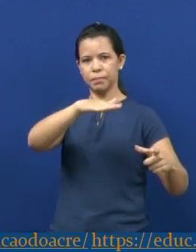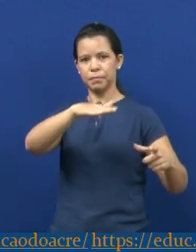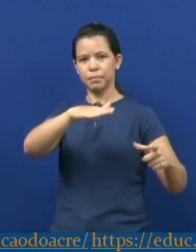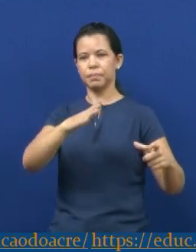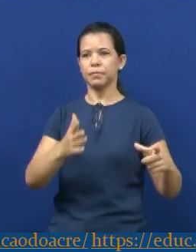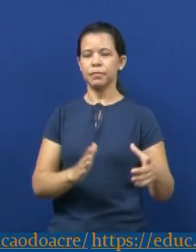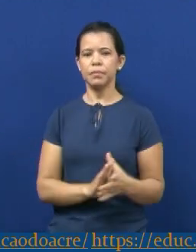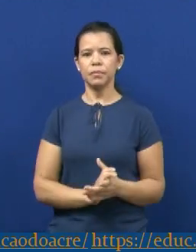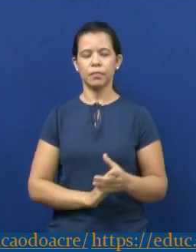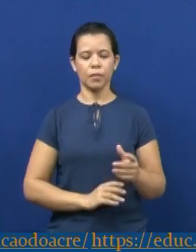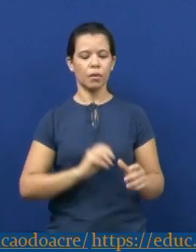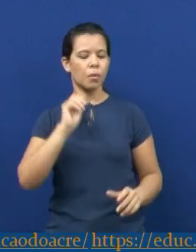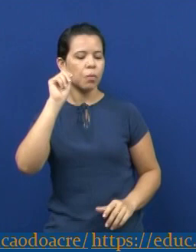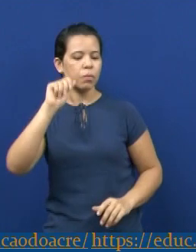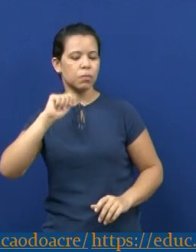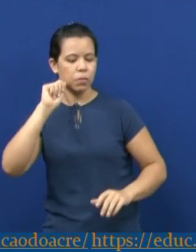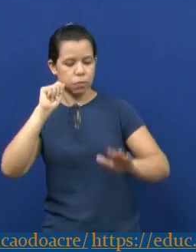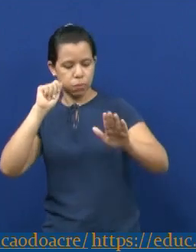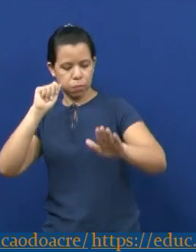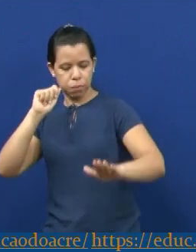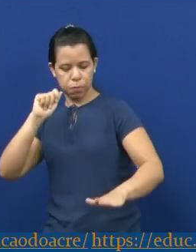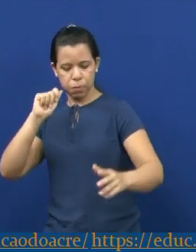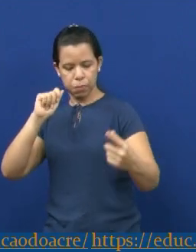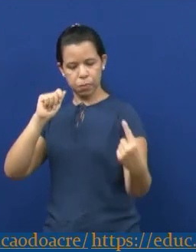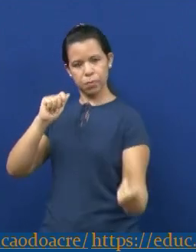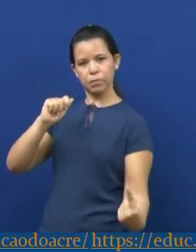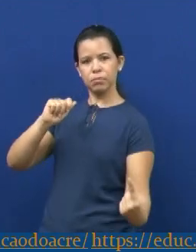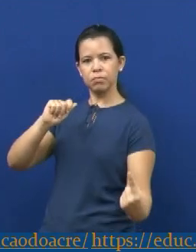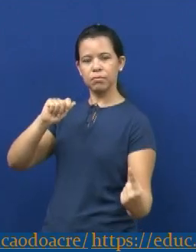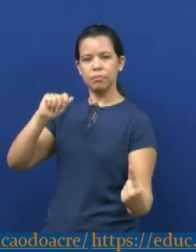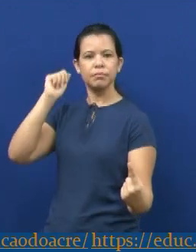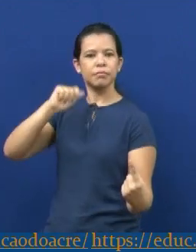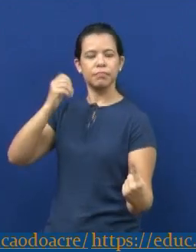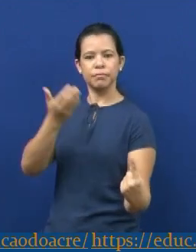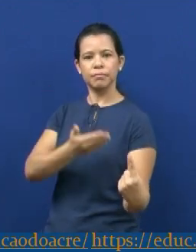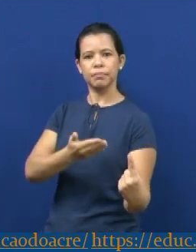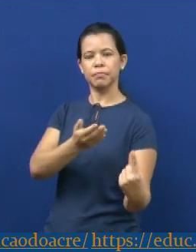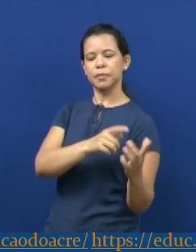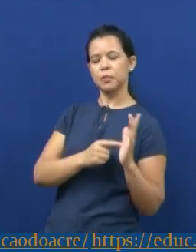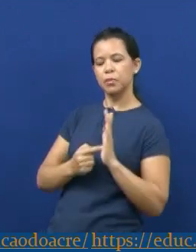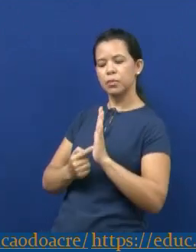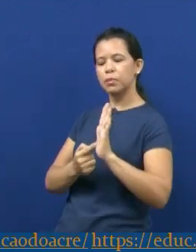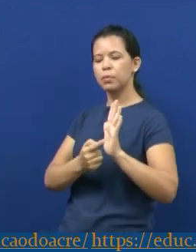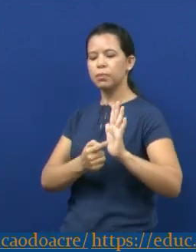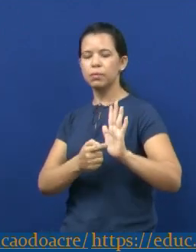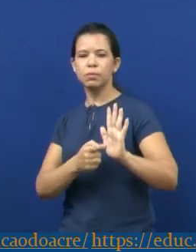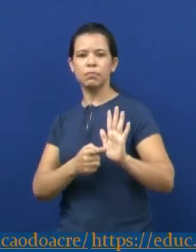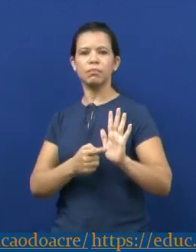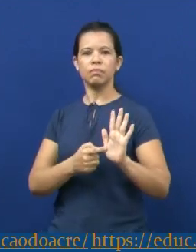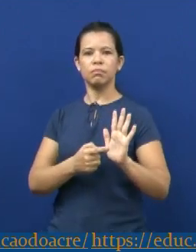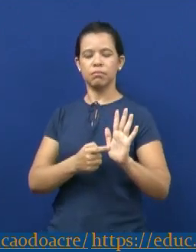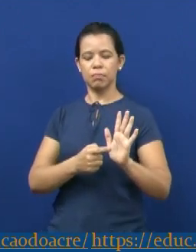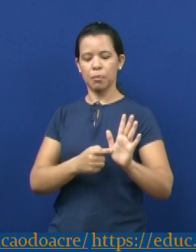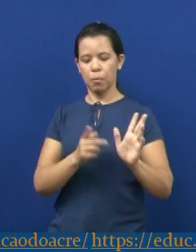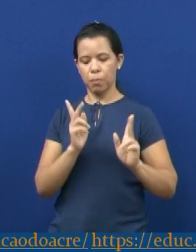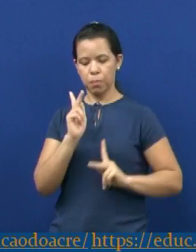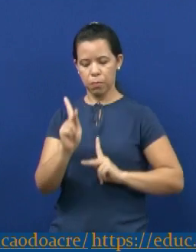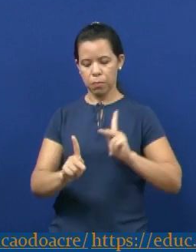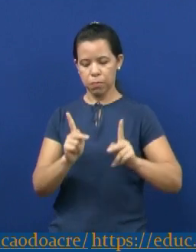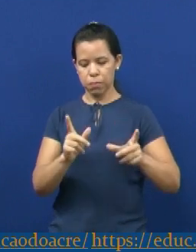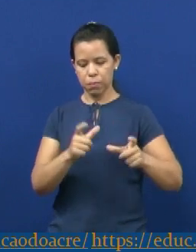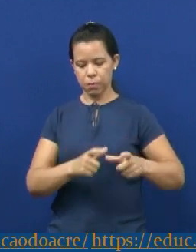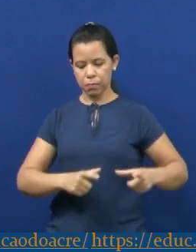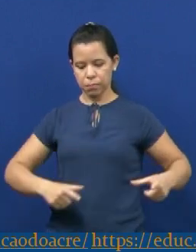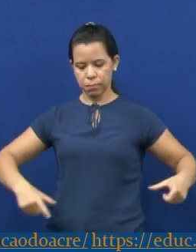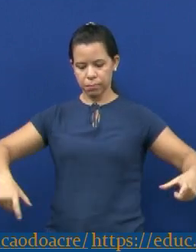onde os atores ficavam lá embaixo no proscênio em apresentando seus espetáculos e o público ficava